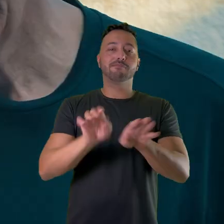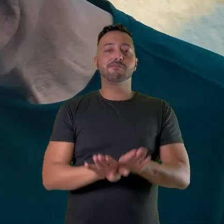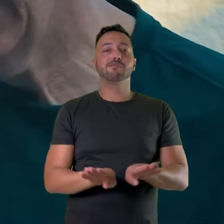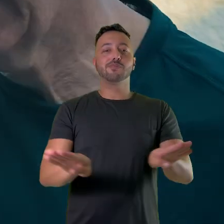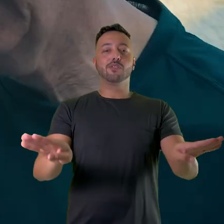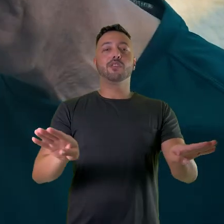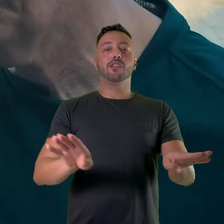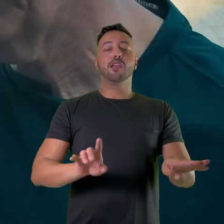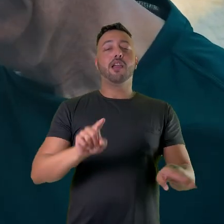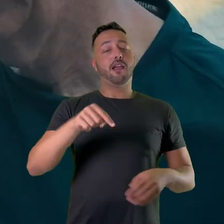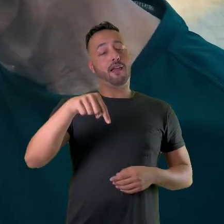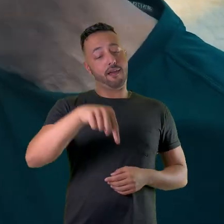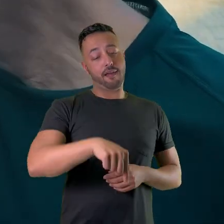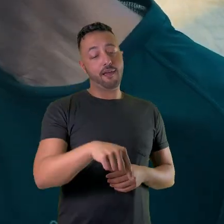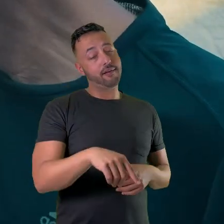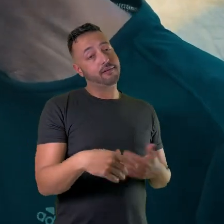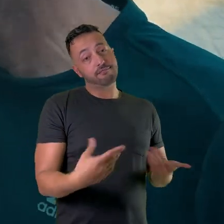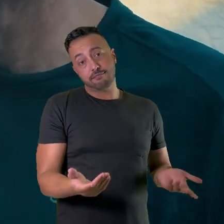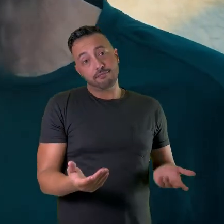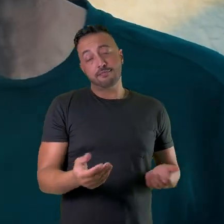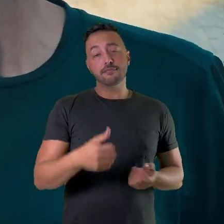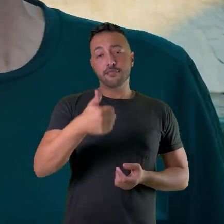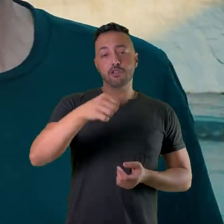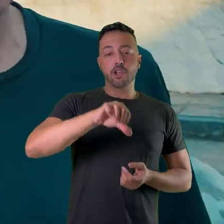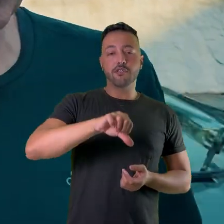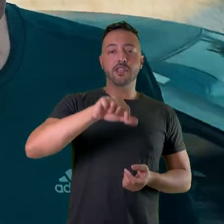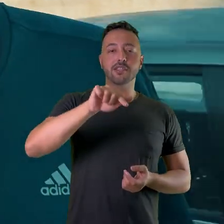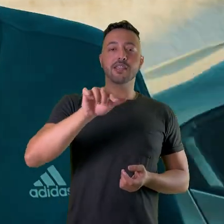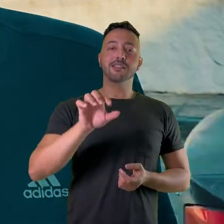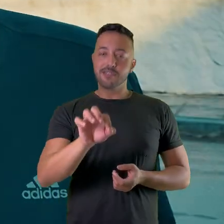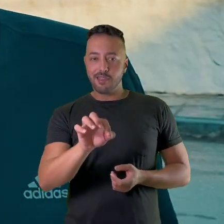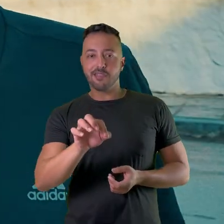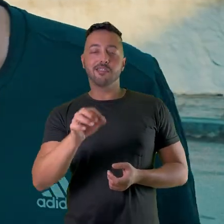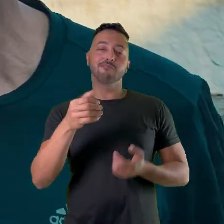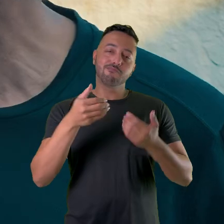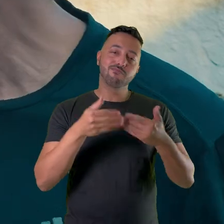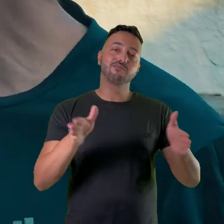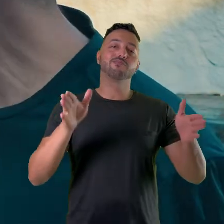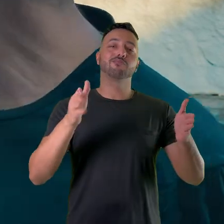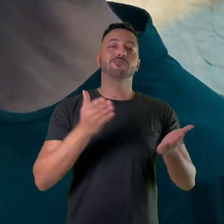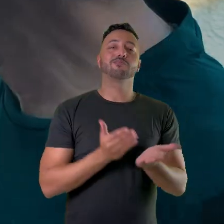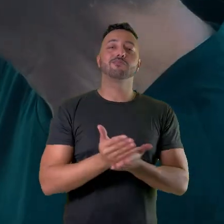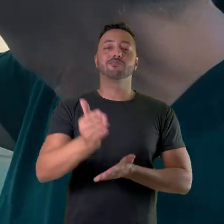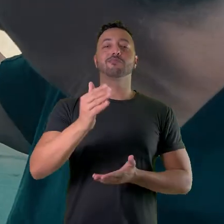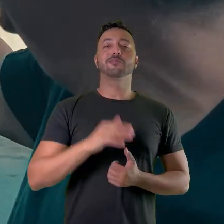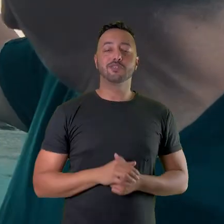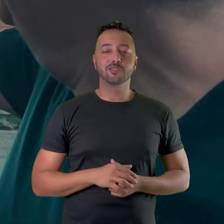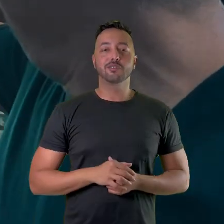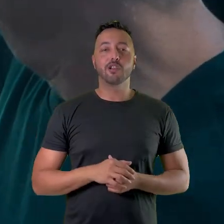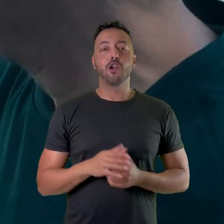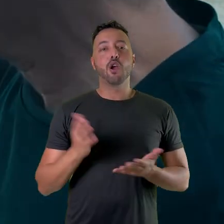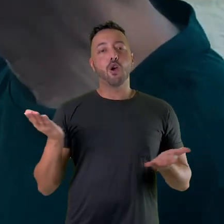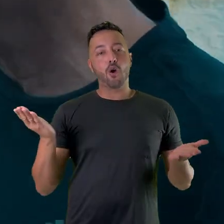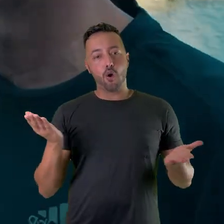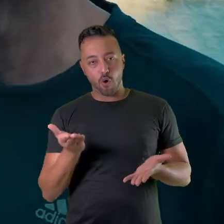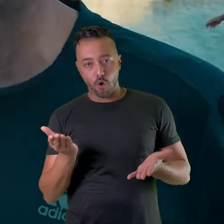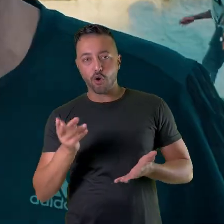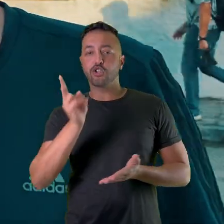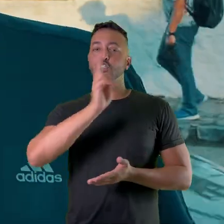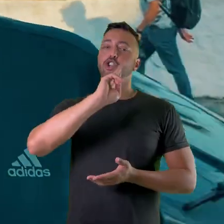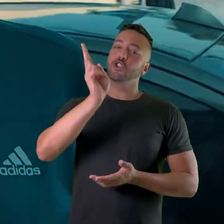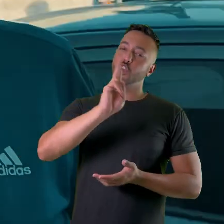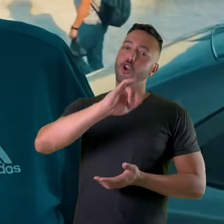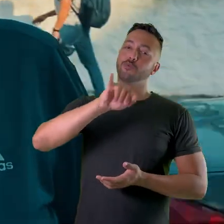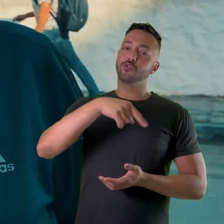Caxias. E aqui, ele é inaugurado na década de 70, né? E hoje se chama Palácio